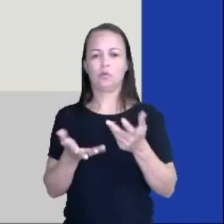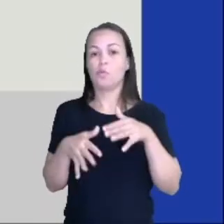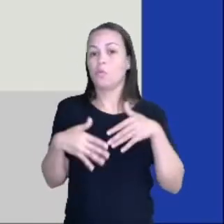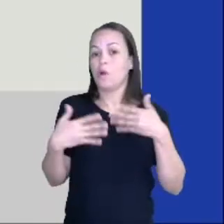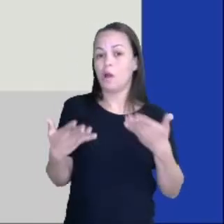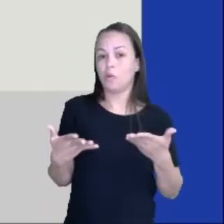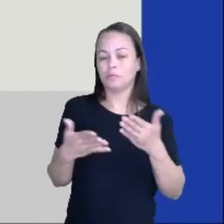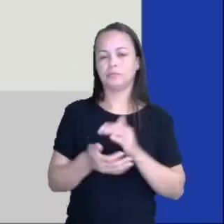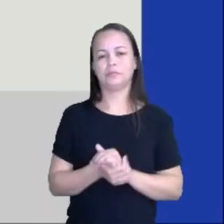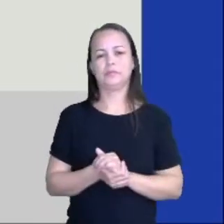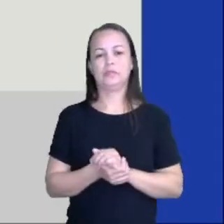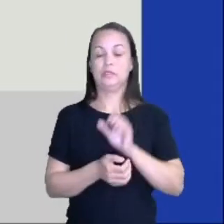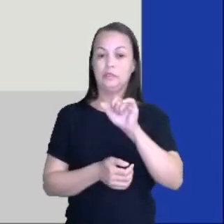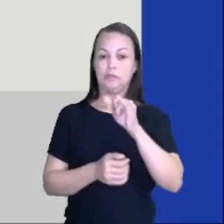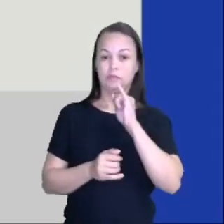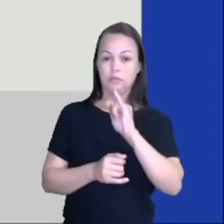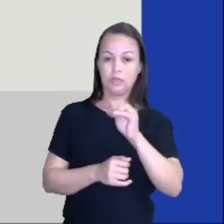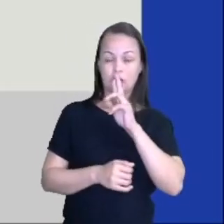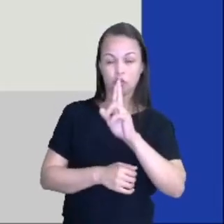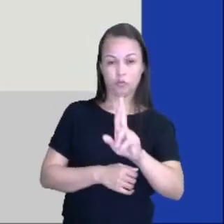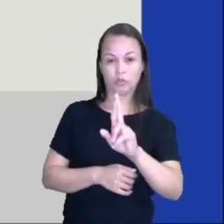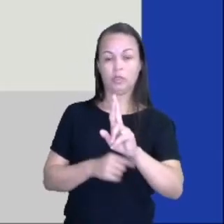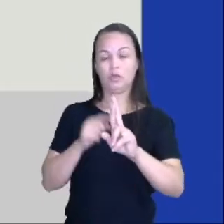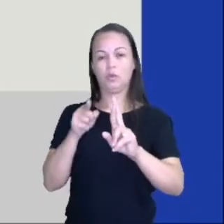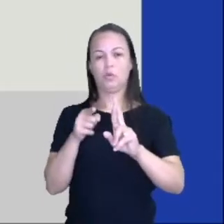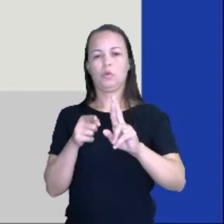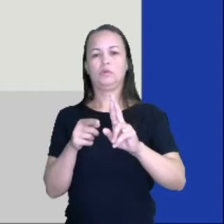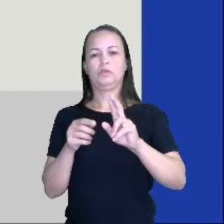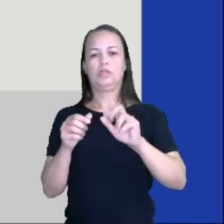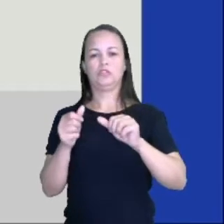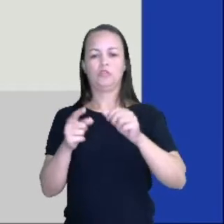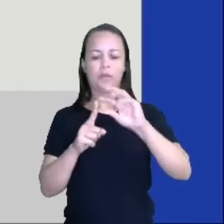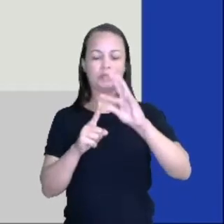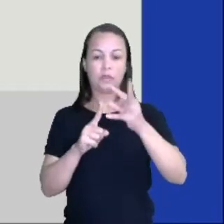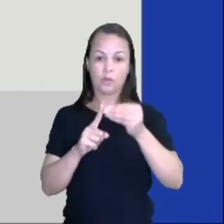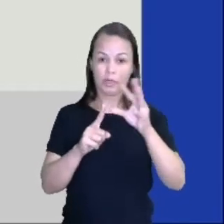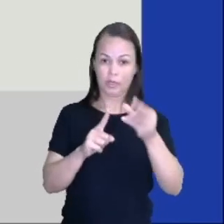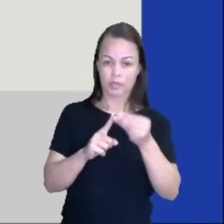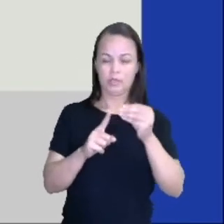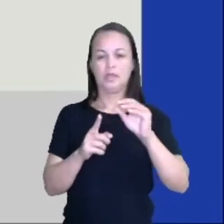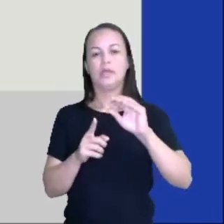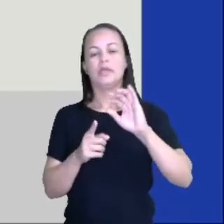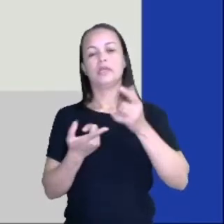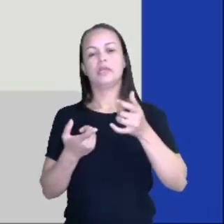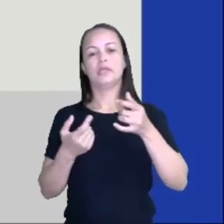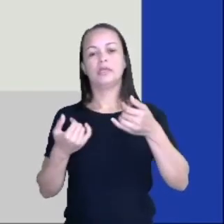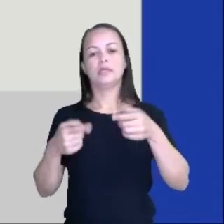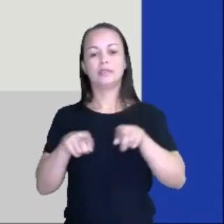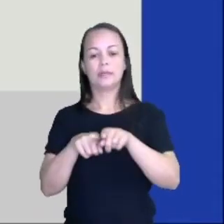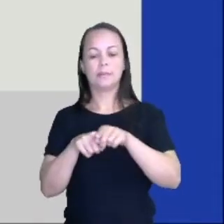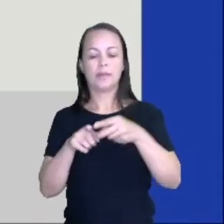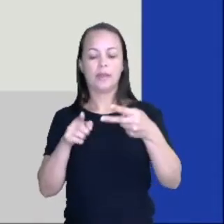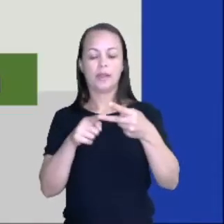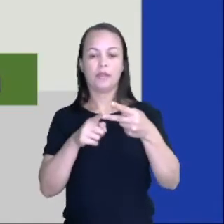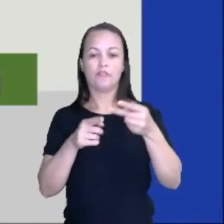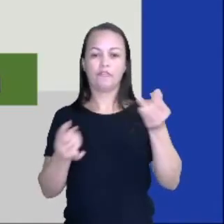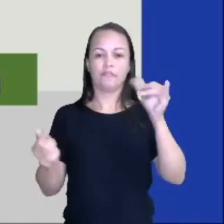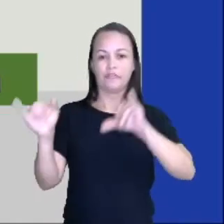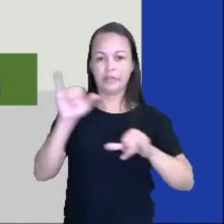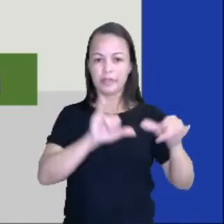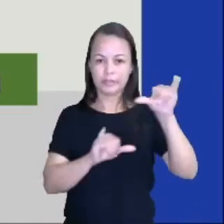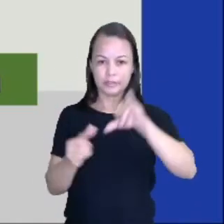Se você respondeu transformação física e transformação química, ó o joinha, acertou.